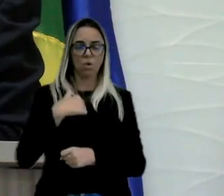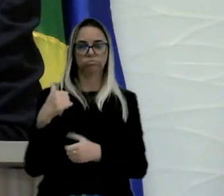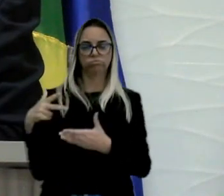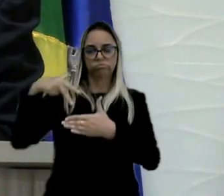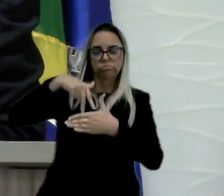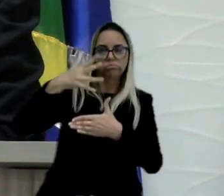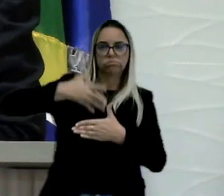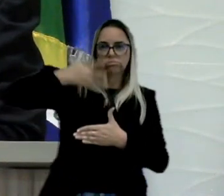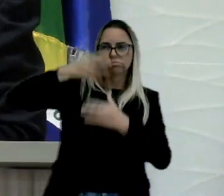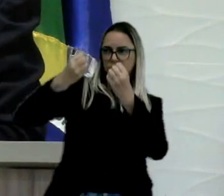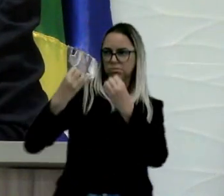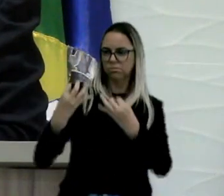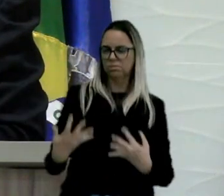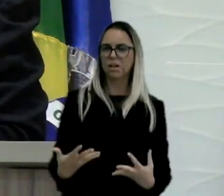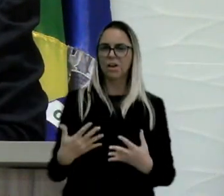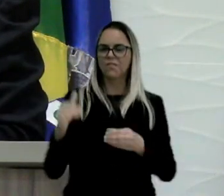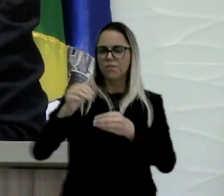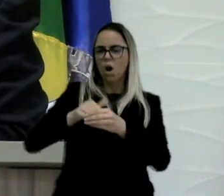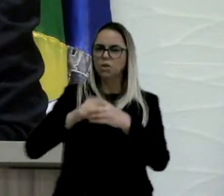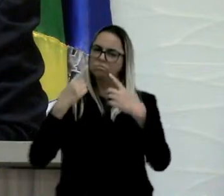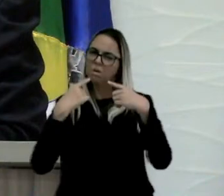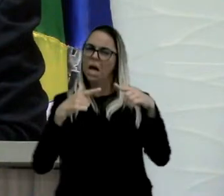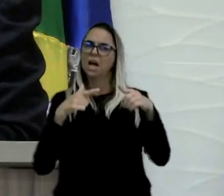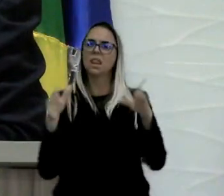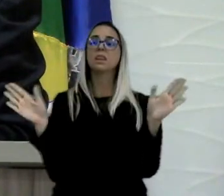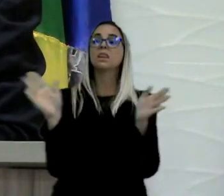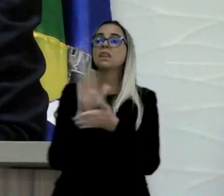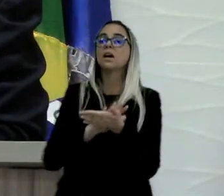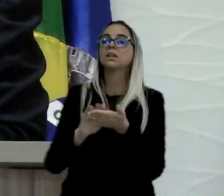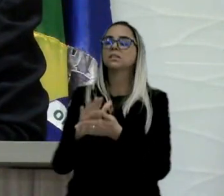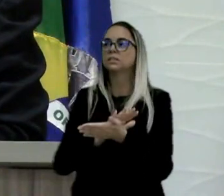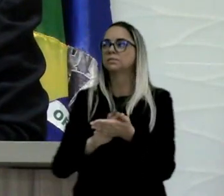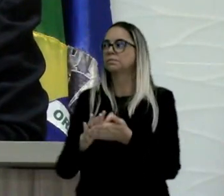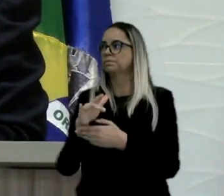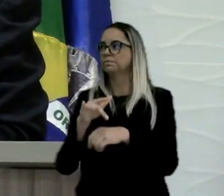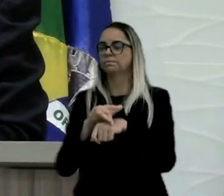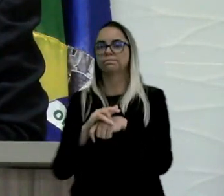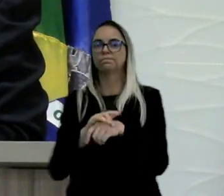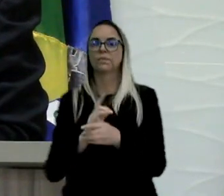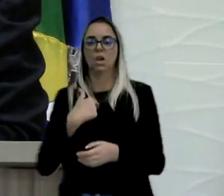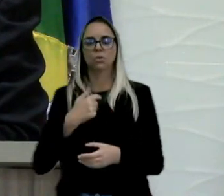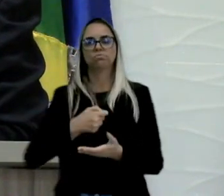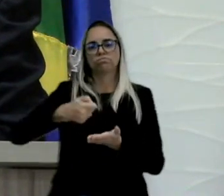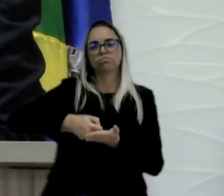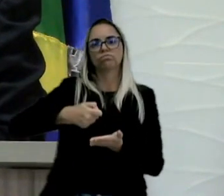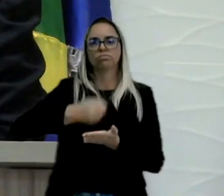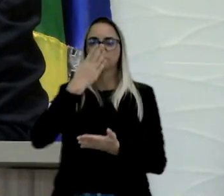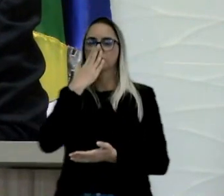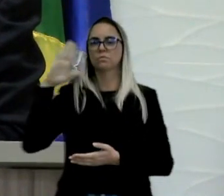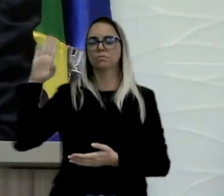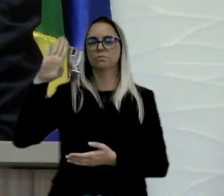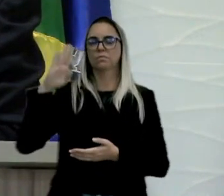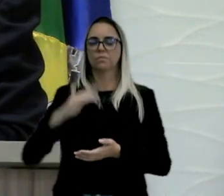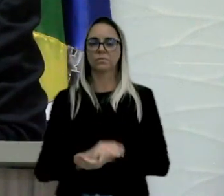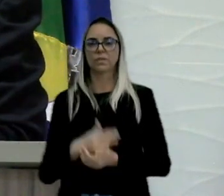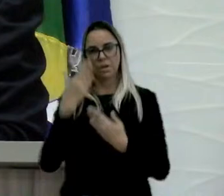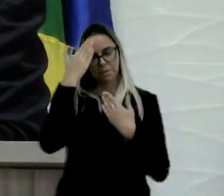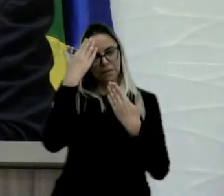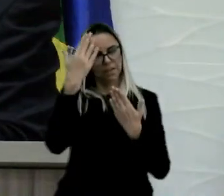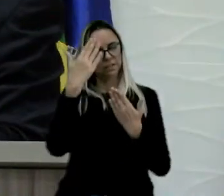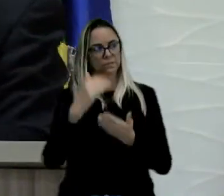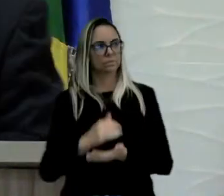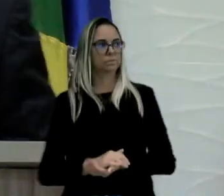que não votava em voto de repúdio para ninguém e vou cumprir Muito